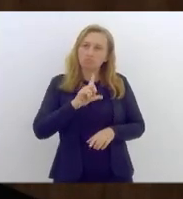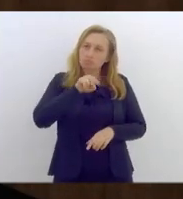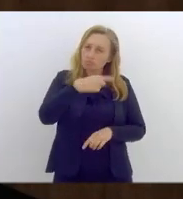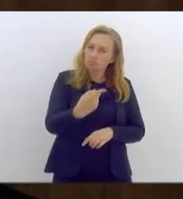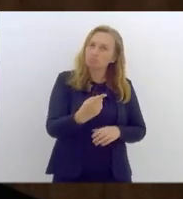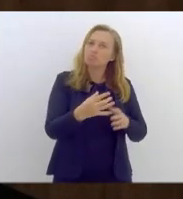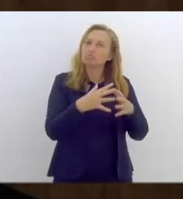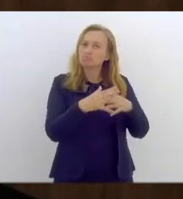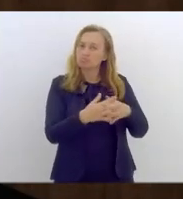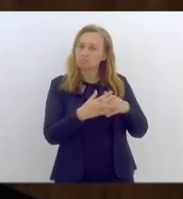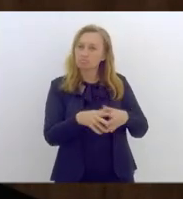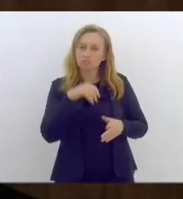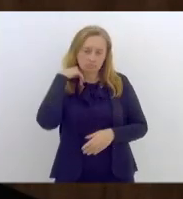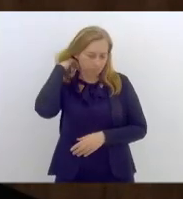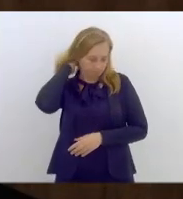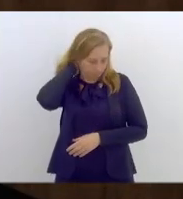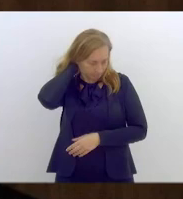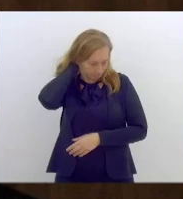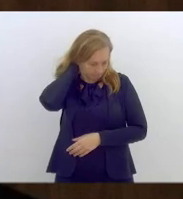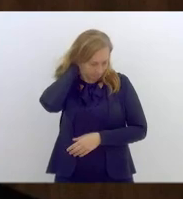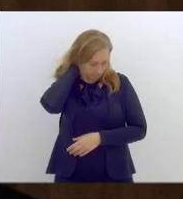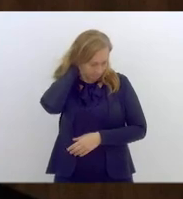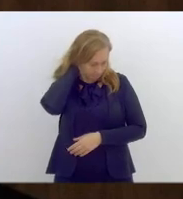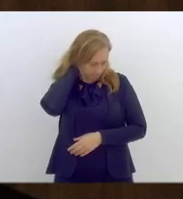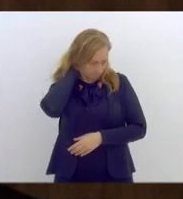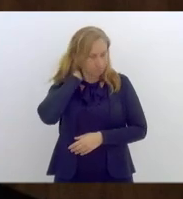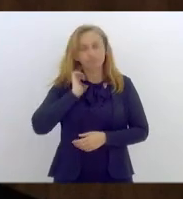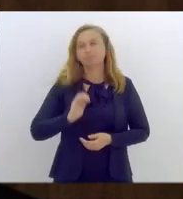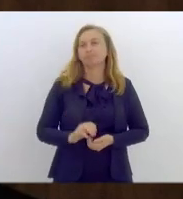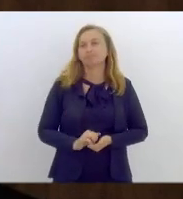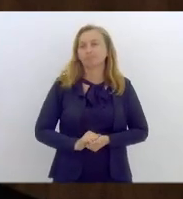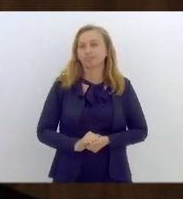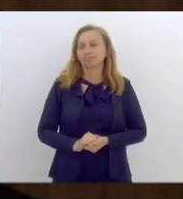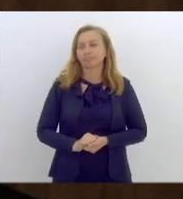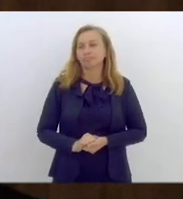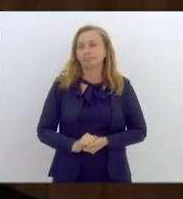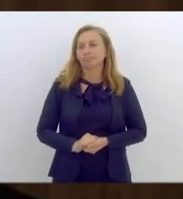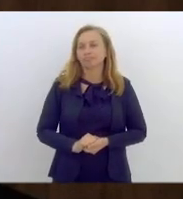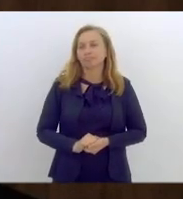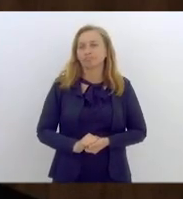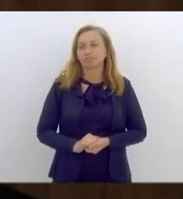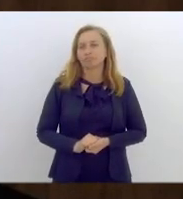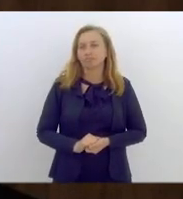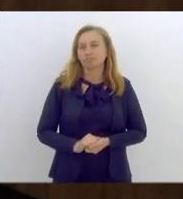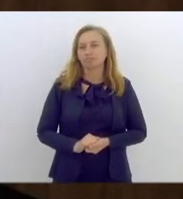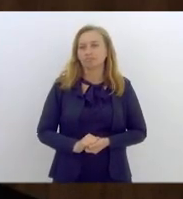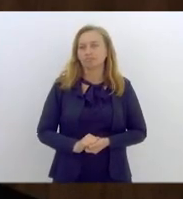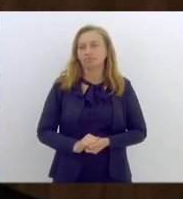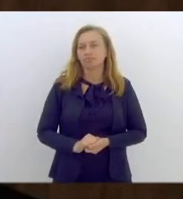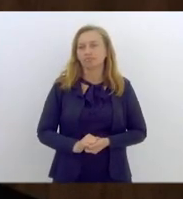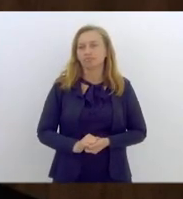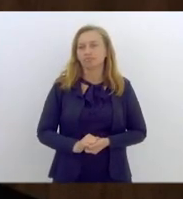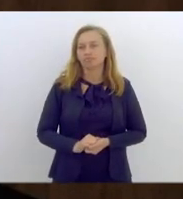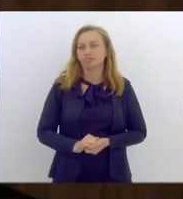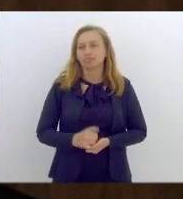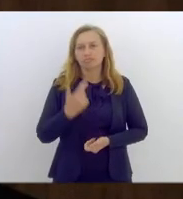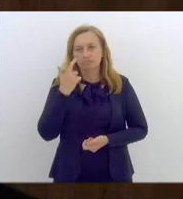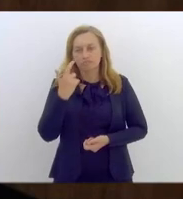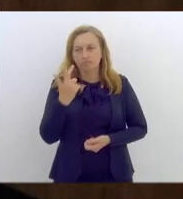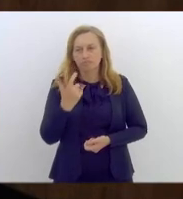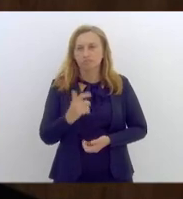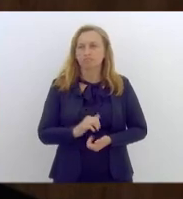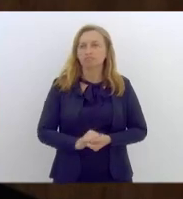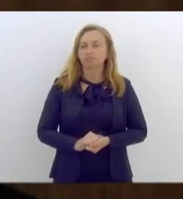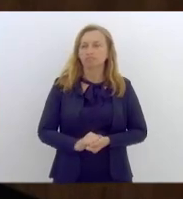complicações né acho também muito acho excessivo legislarmos por um procedimento que